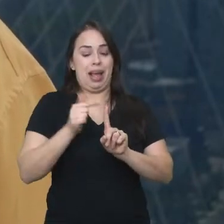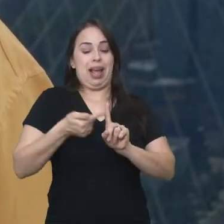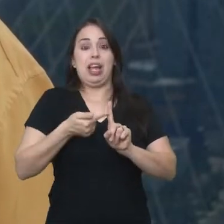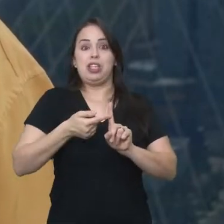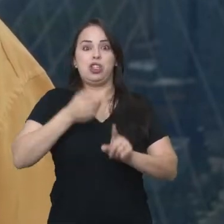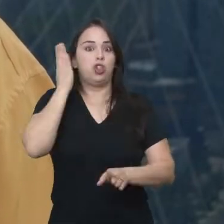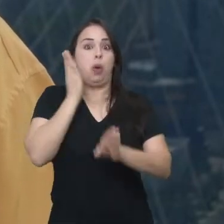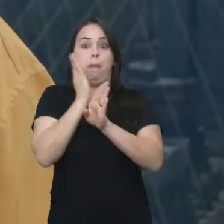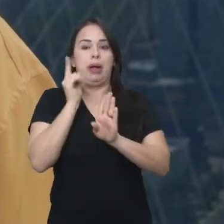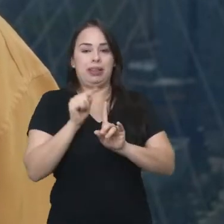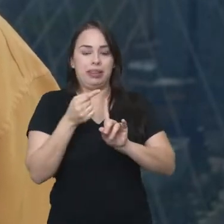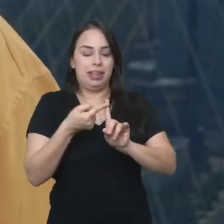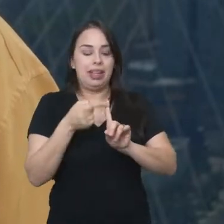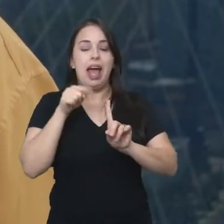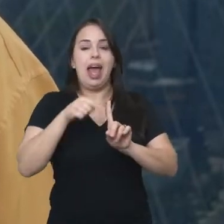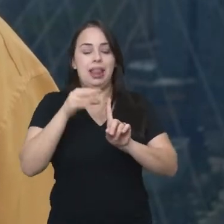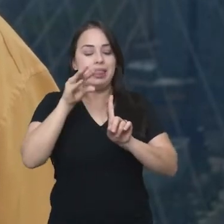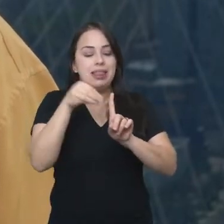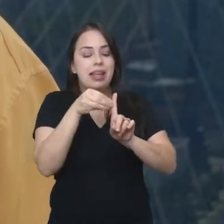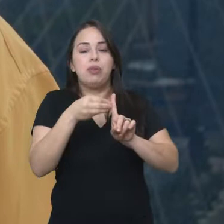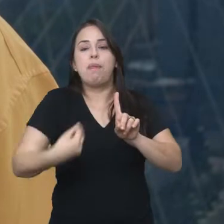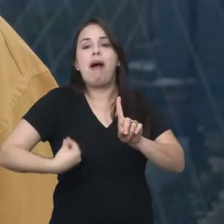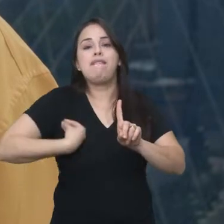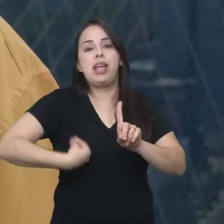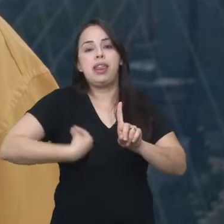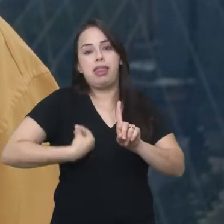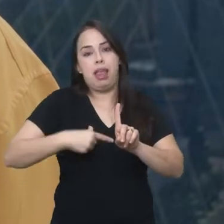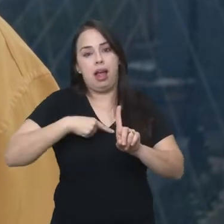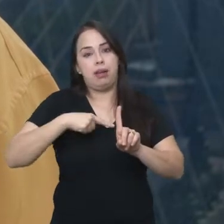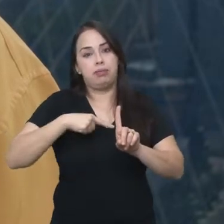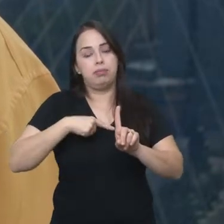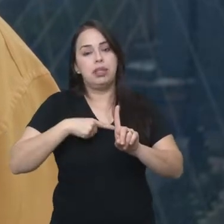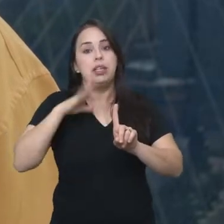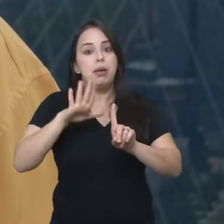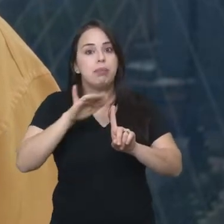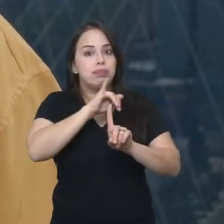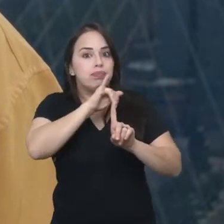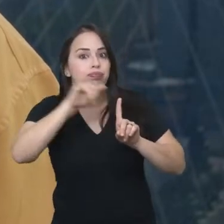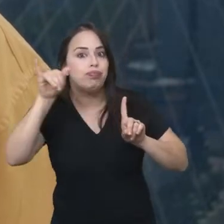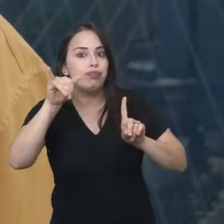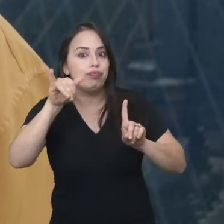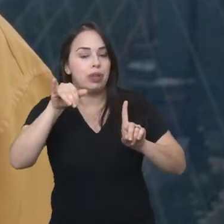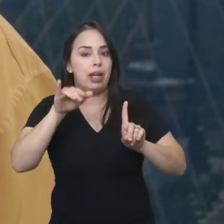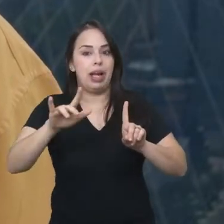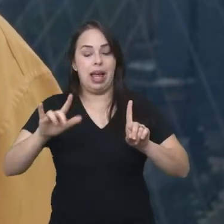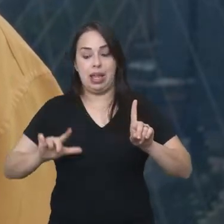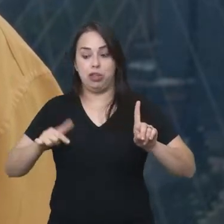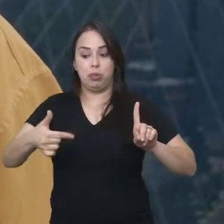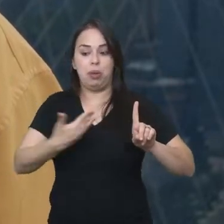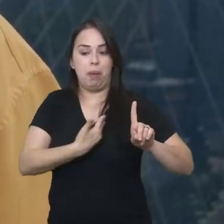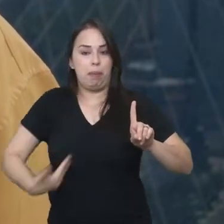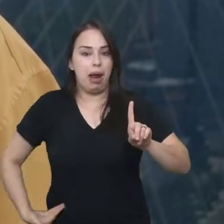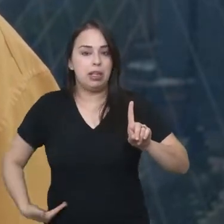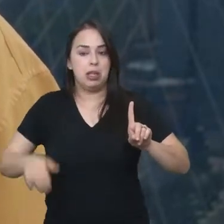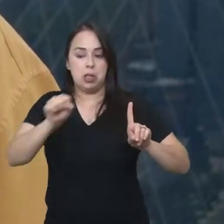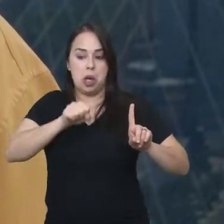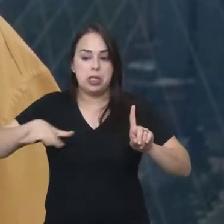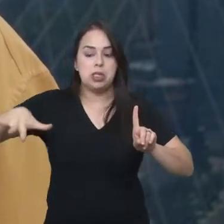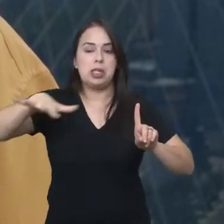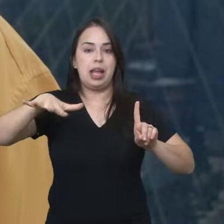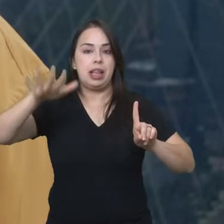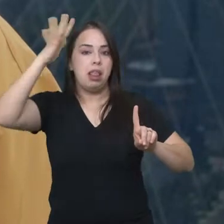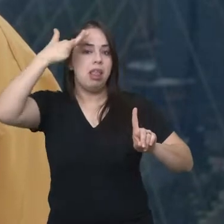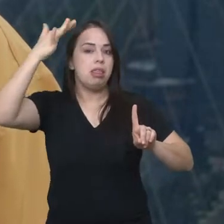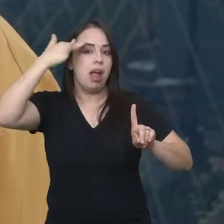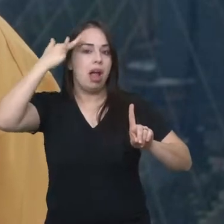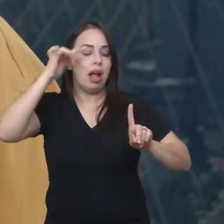está grávida, ali já é uma vida, então ali já pode se dizer que deve a política pública, a sociedade